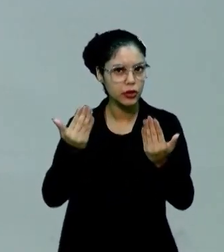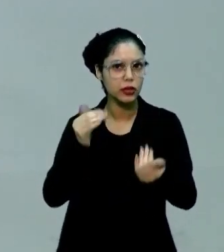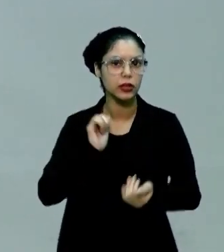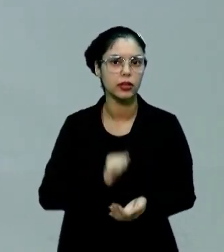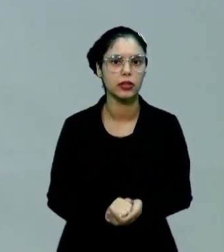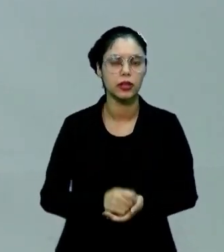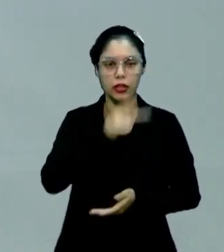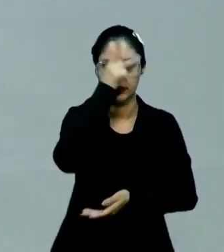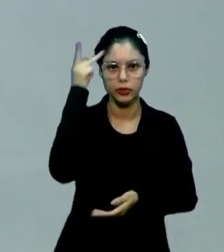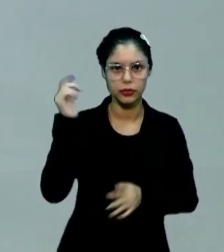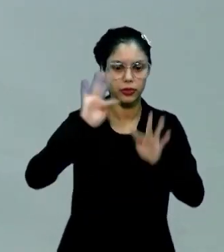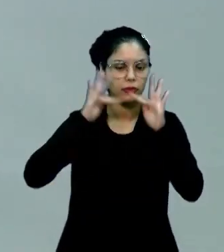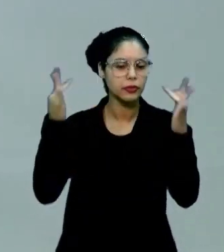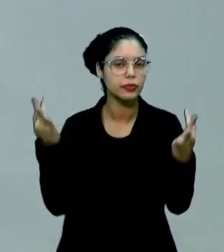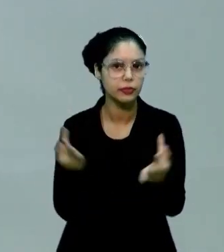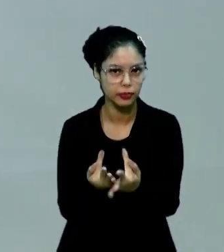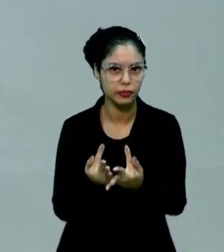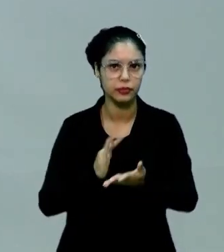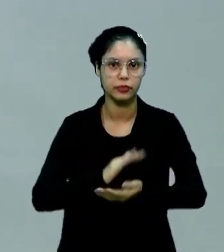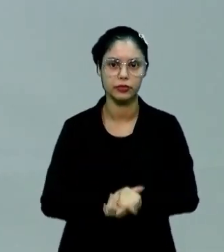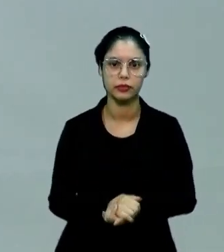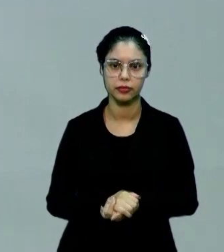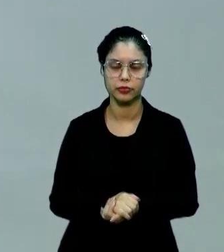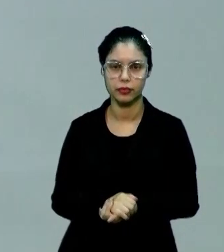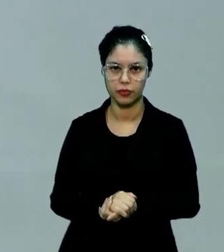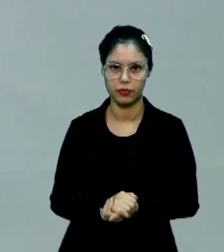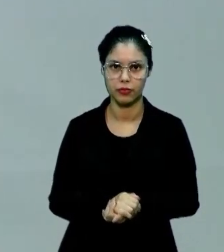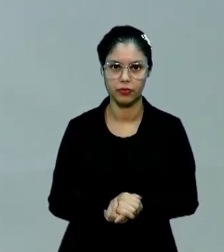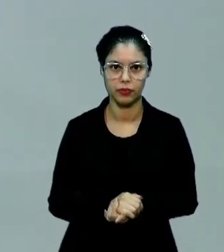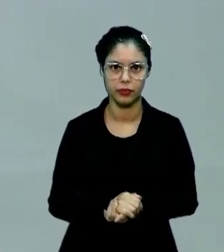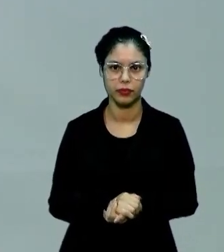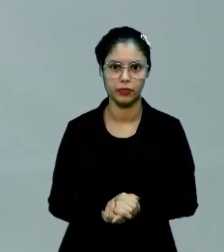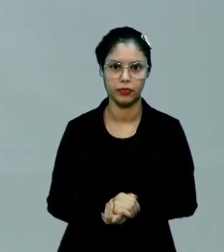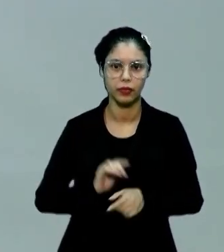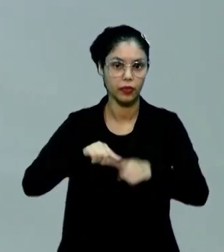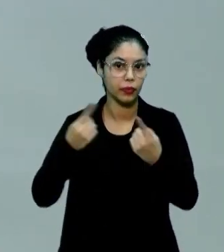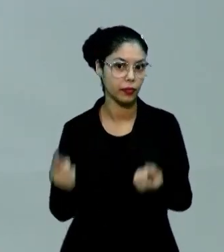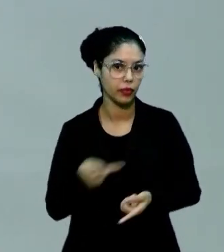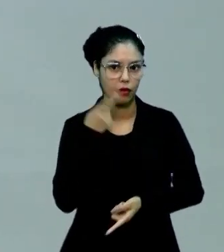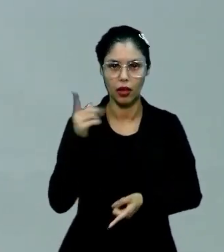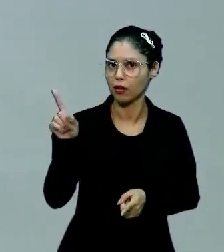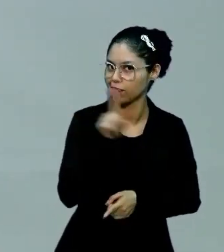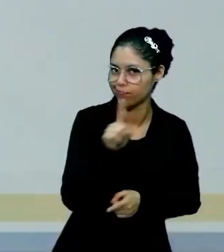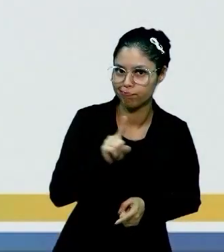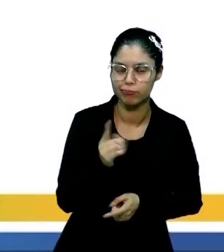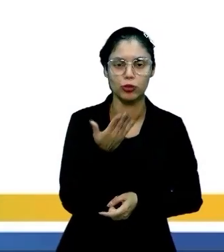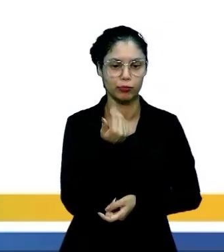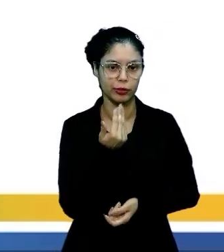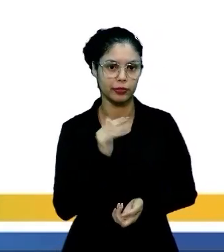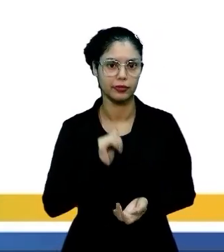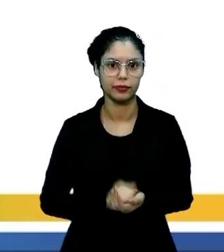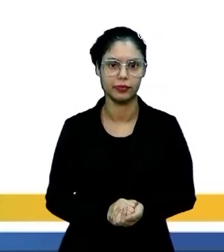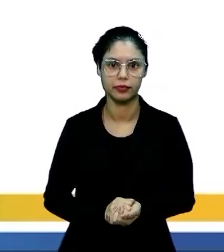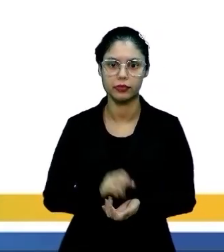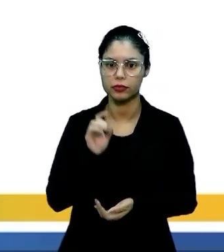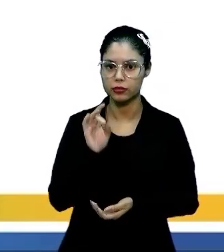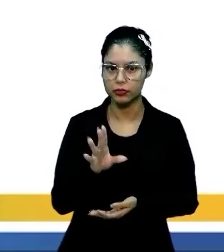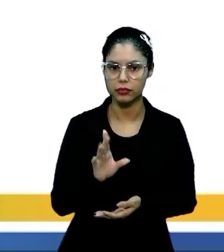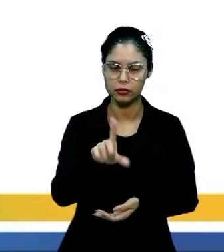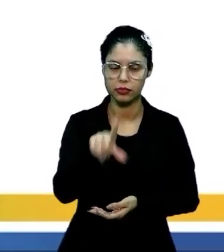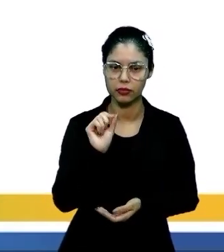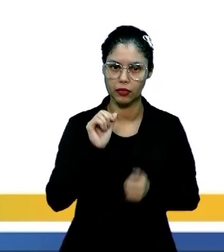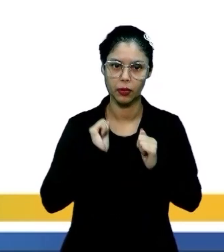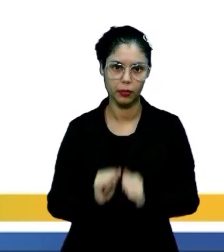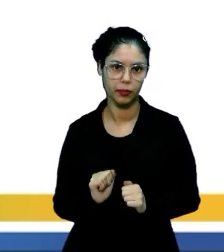as pessoas da família, né, nesse texto. Porém, não fala sobre hábitos alimentares, então essa alternativa